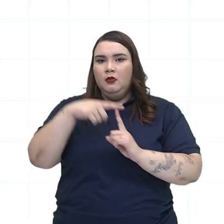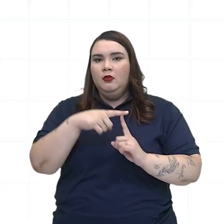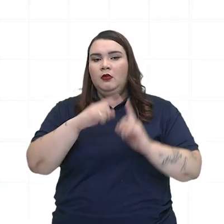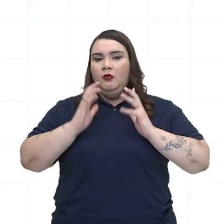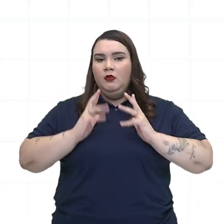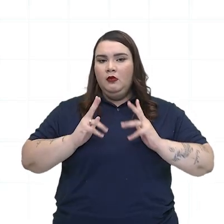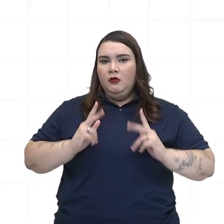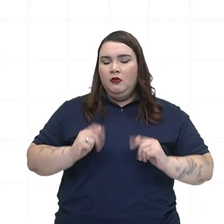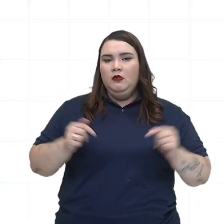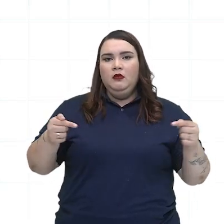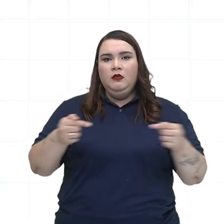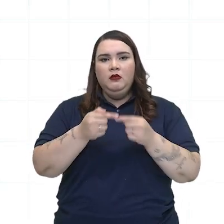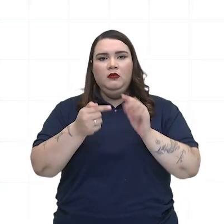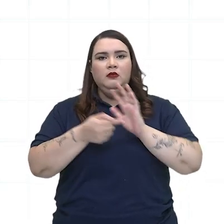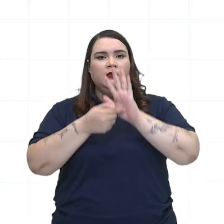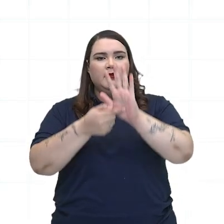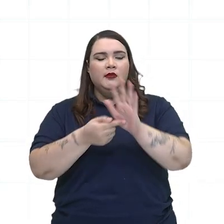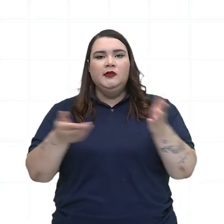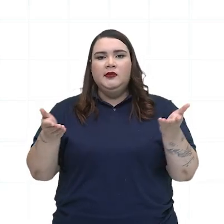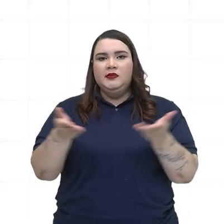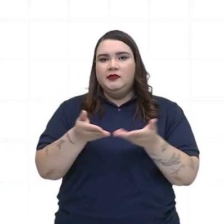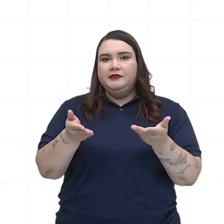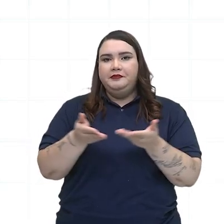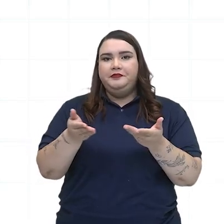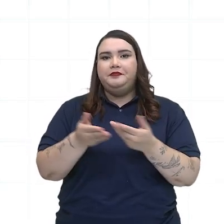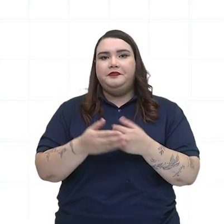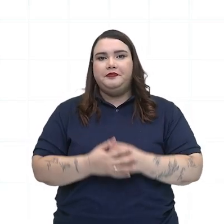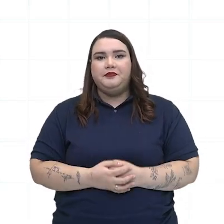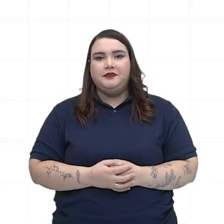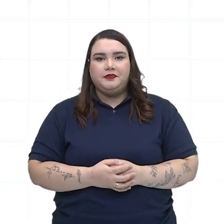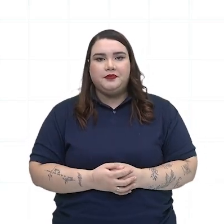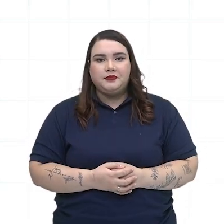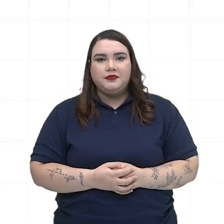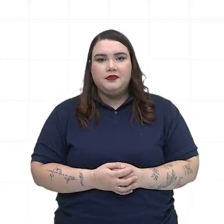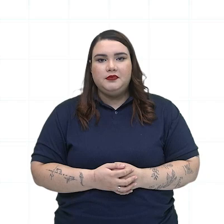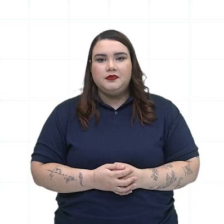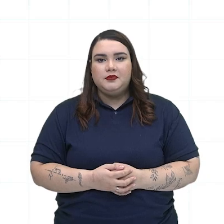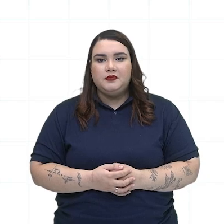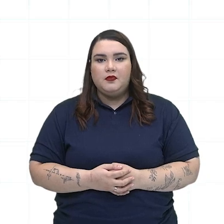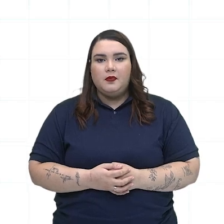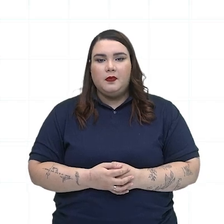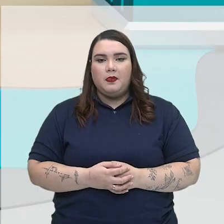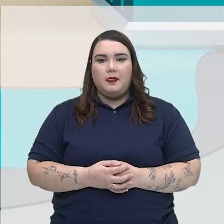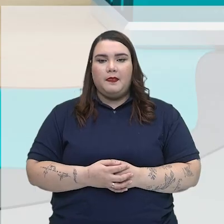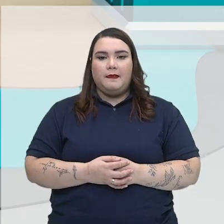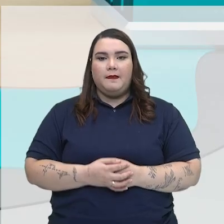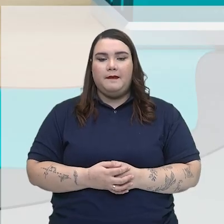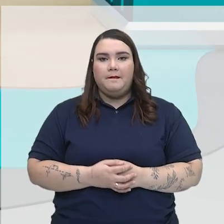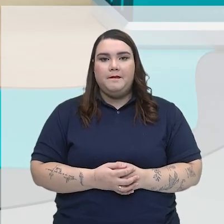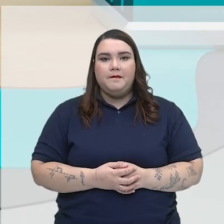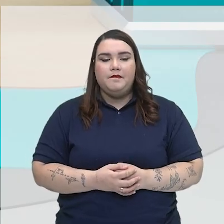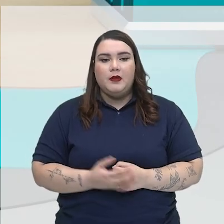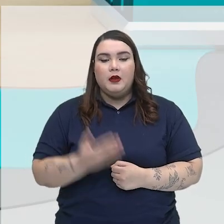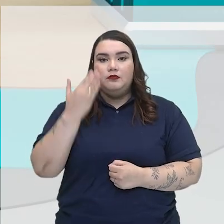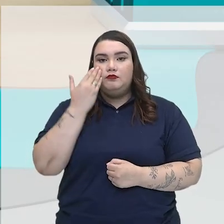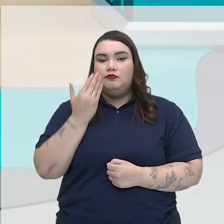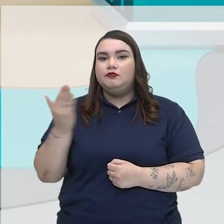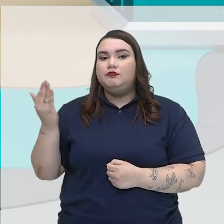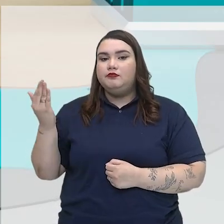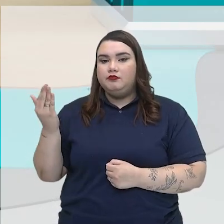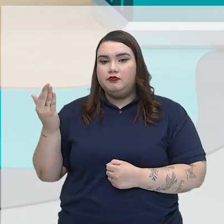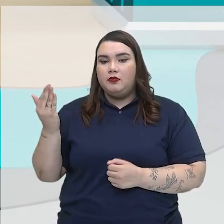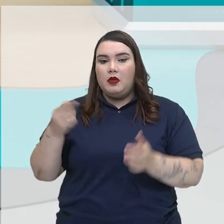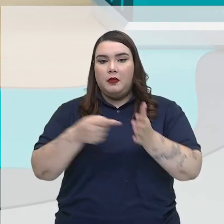nossa aula e nós iremos relembrar agora. Então, olha só, nós temos aí, primeiramente, se está acontecendo as